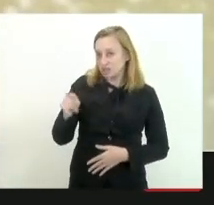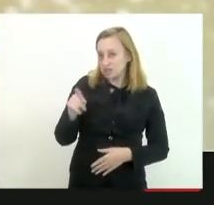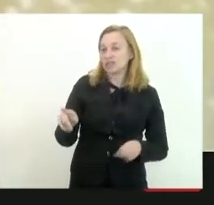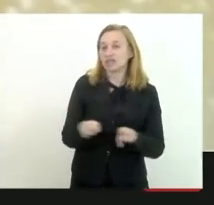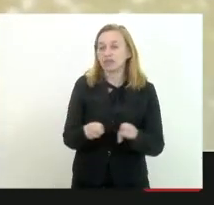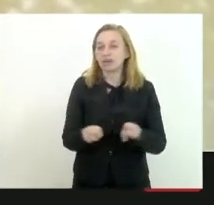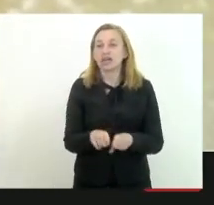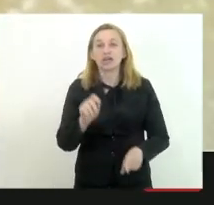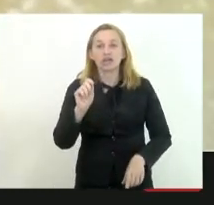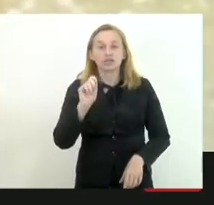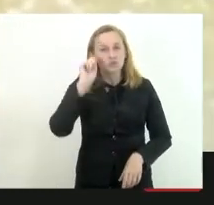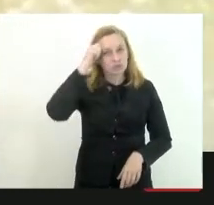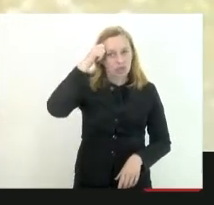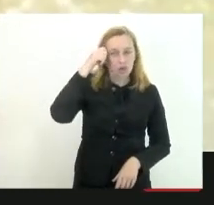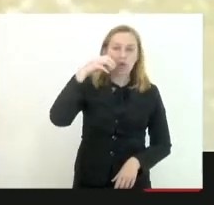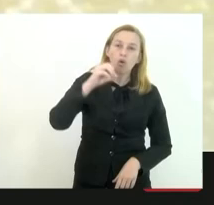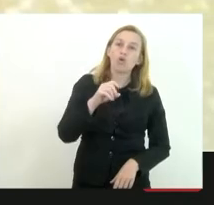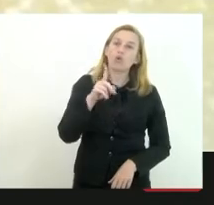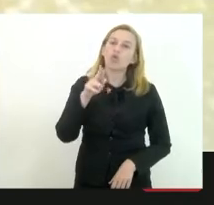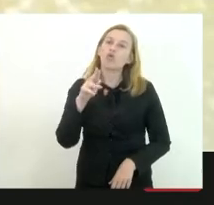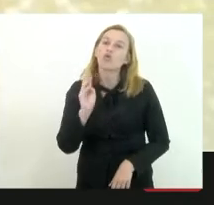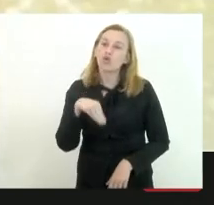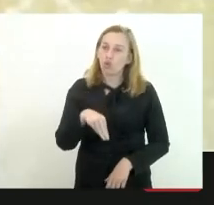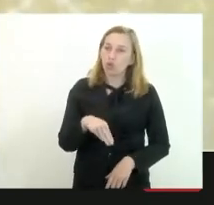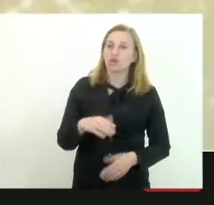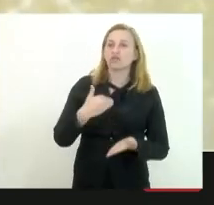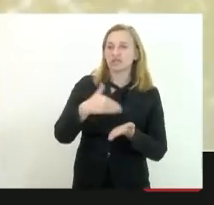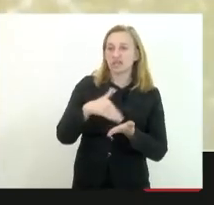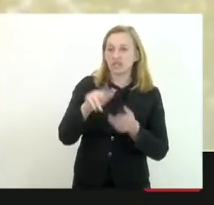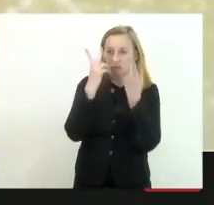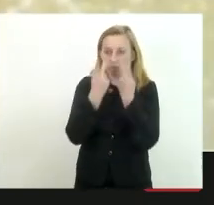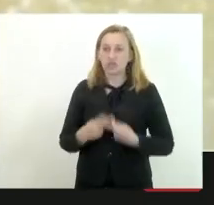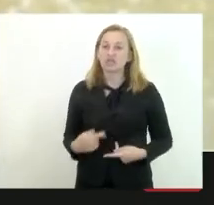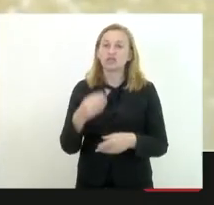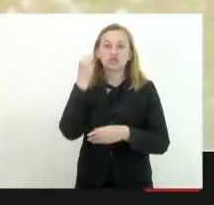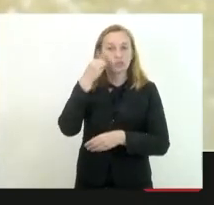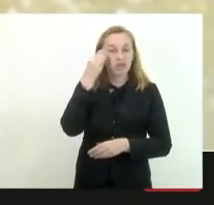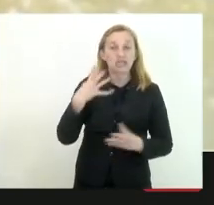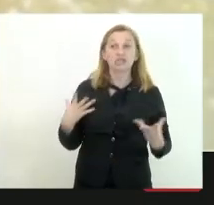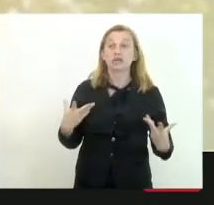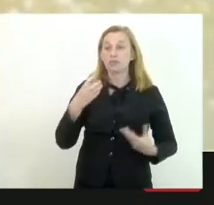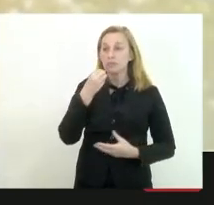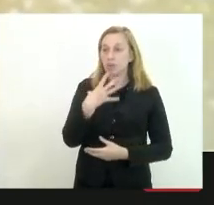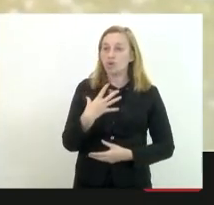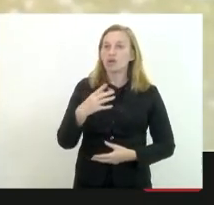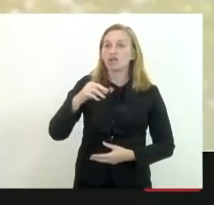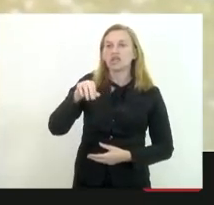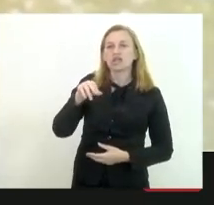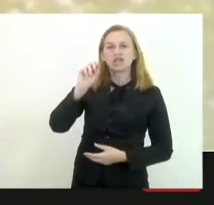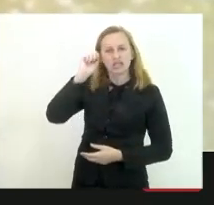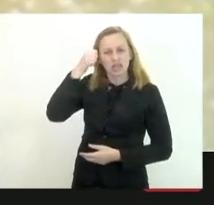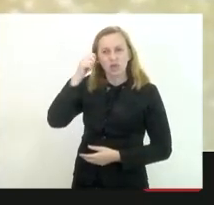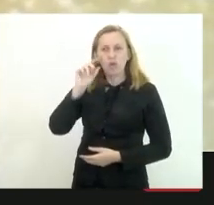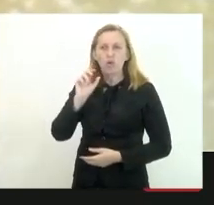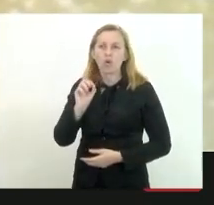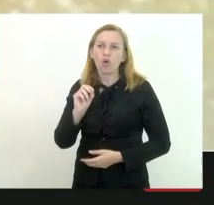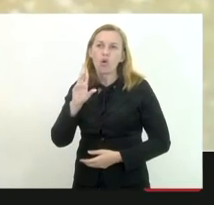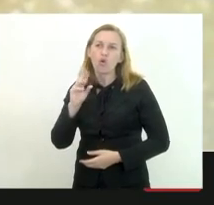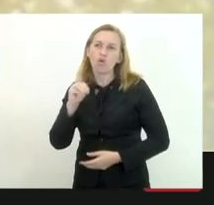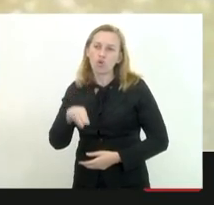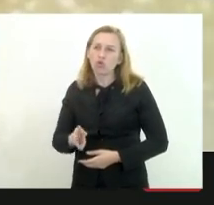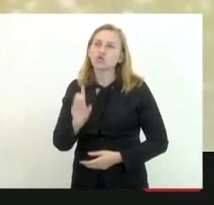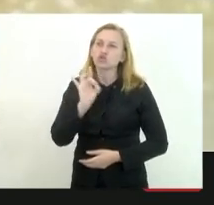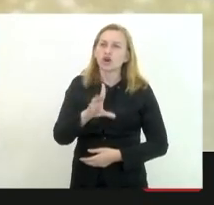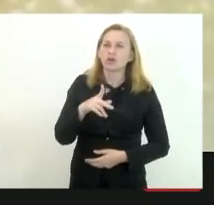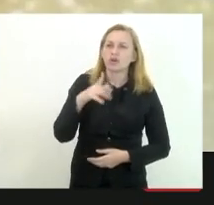foi secretário de Direitos Humanos e teve uma experiência muito feliz. O Negro Gum, só para você saber,